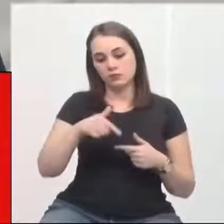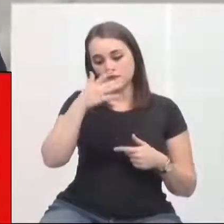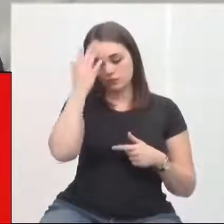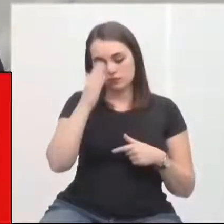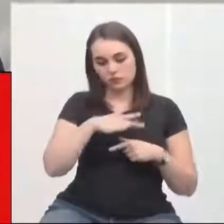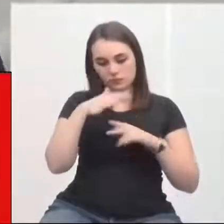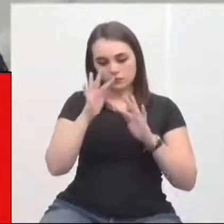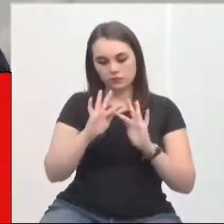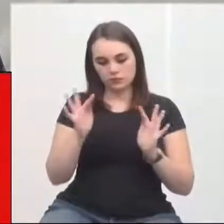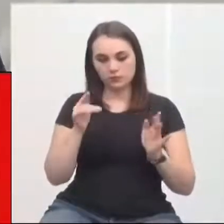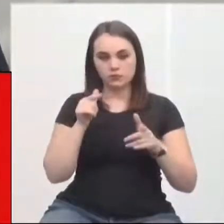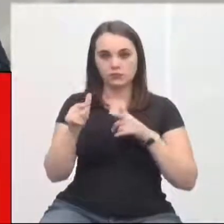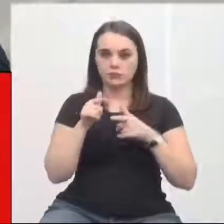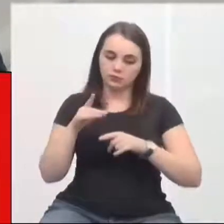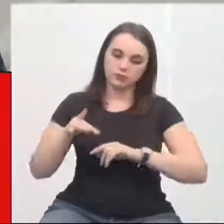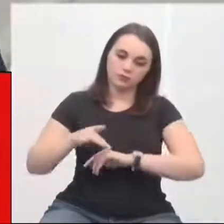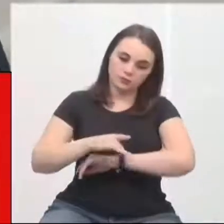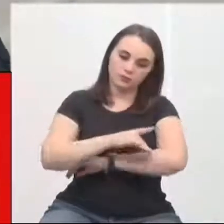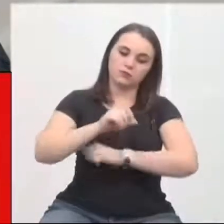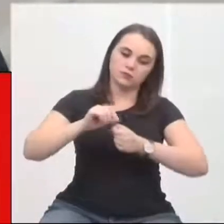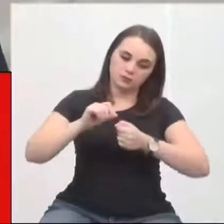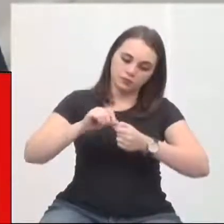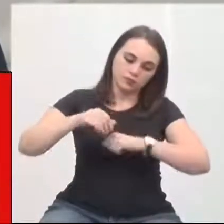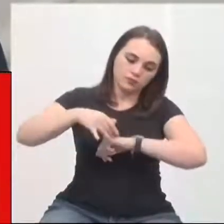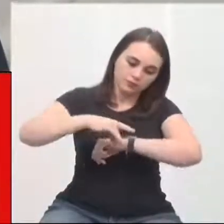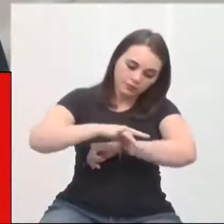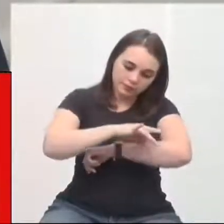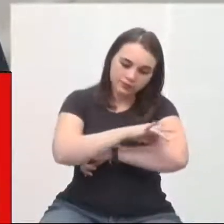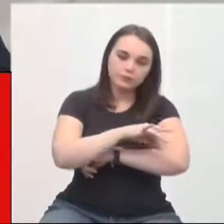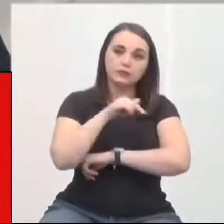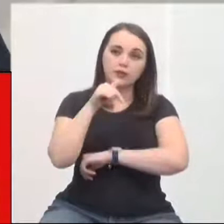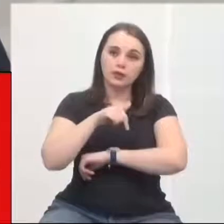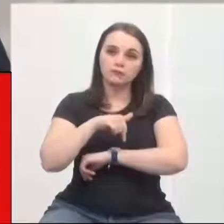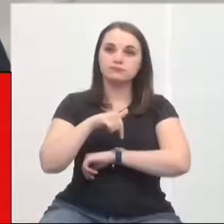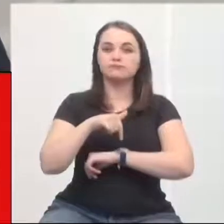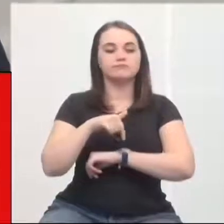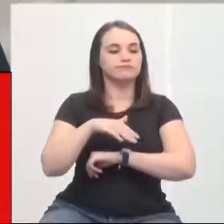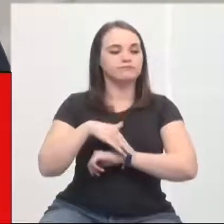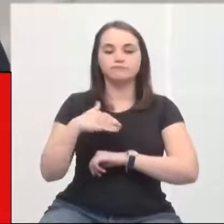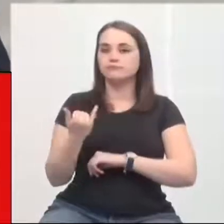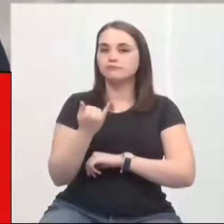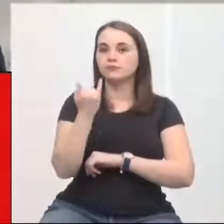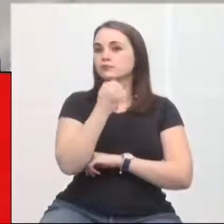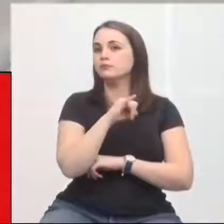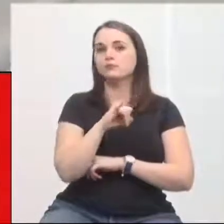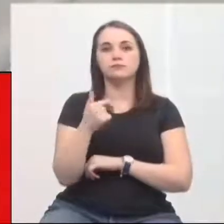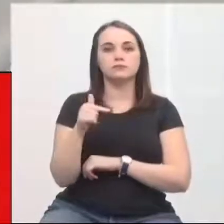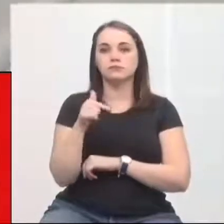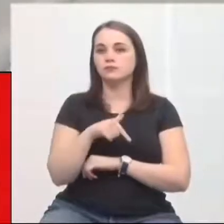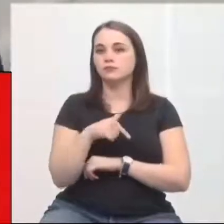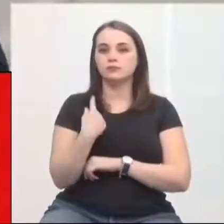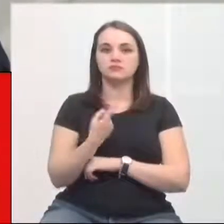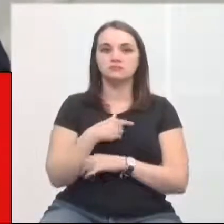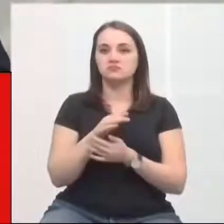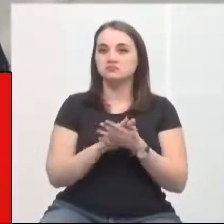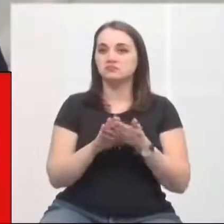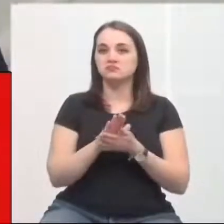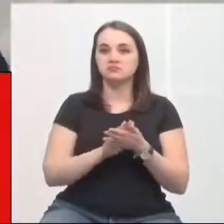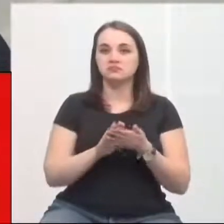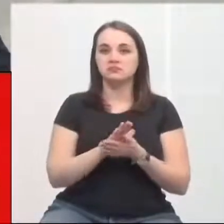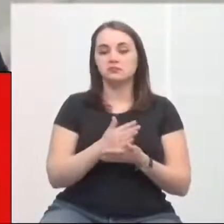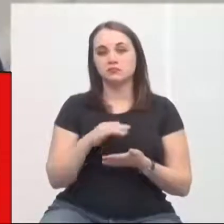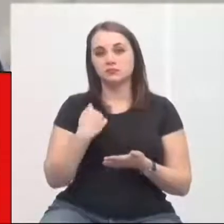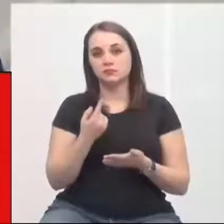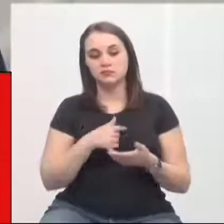lá na frente, na linha de frente, no asfalto, na drenagem, e sem eles nós não somos nada. Eu sei, às vezes a gente não dá o